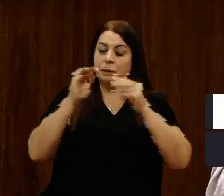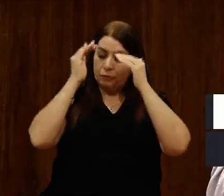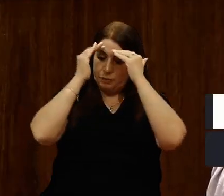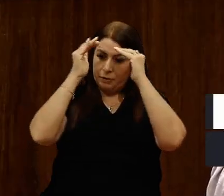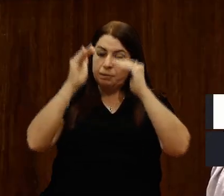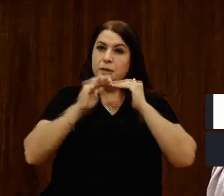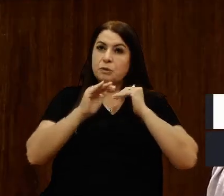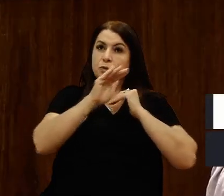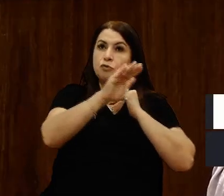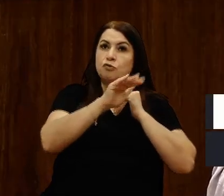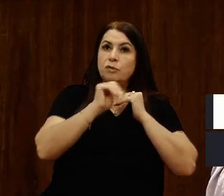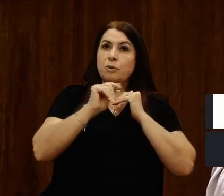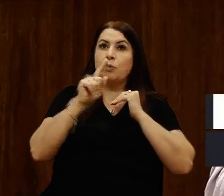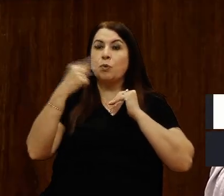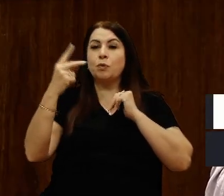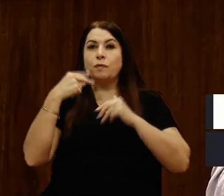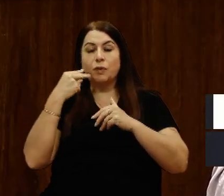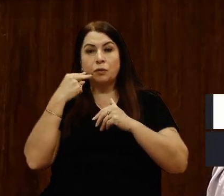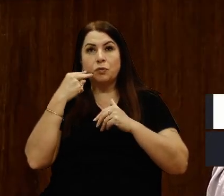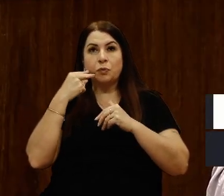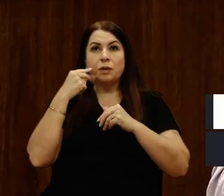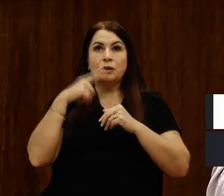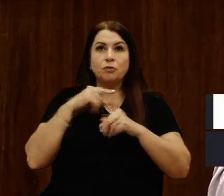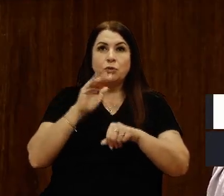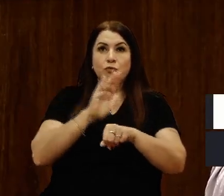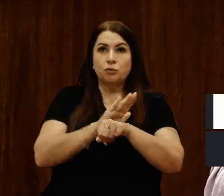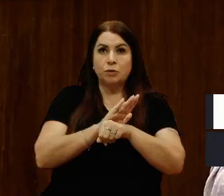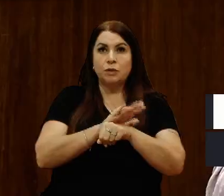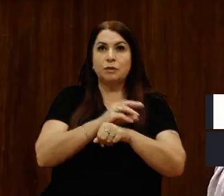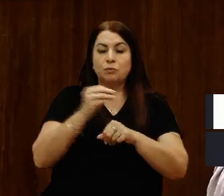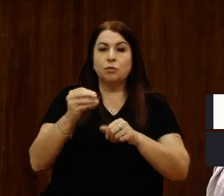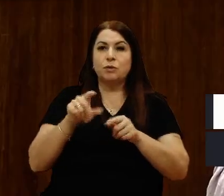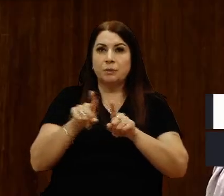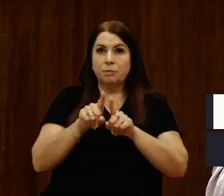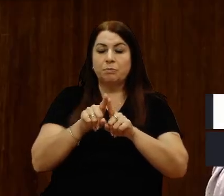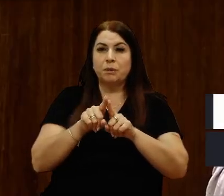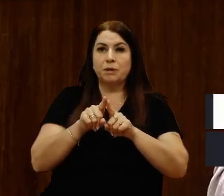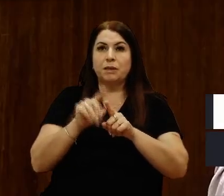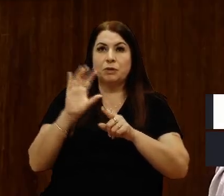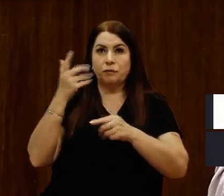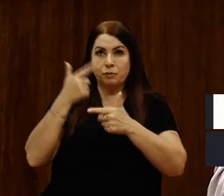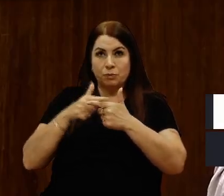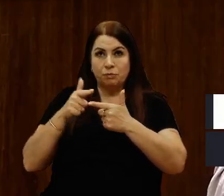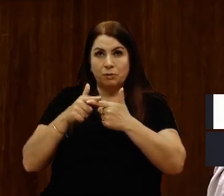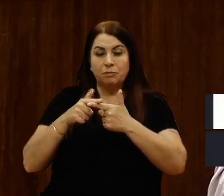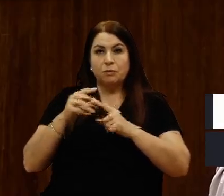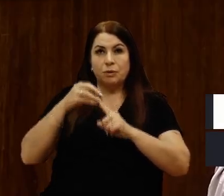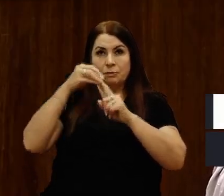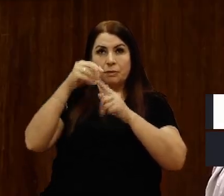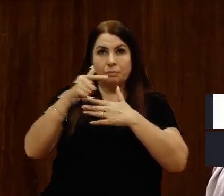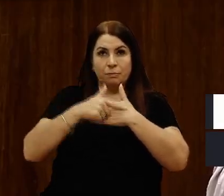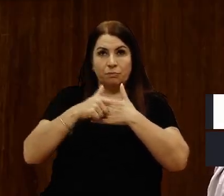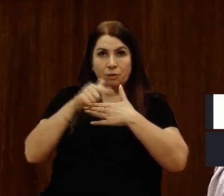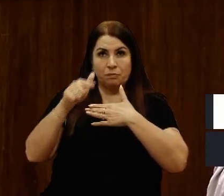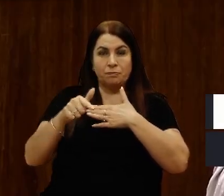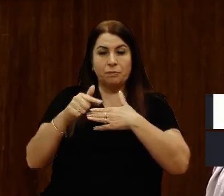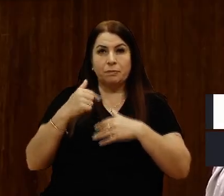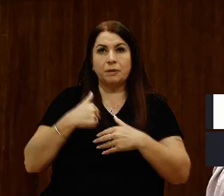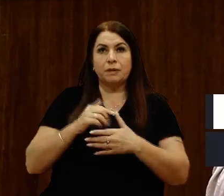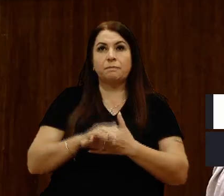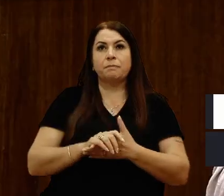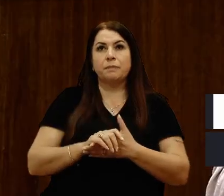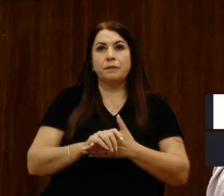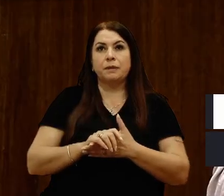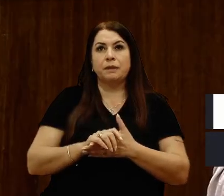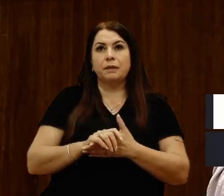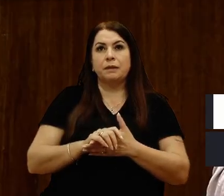respeito de chamar outro vereador que tinha auxiliado muito e nos auxiliou muito em resolver esses problemas. Queria destacar o papel do senhor, da minha